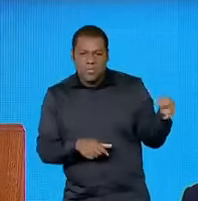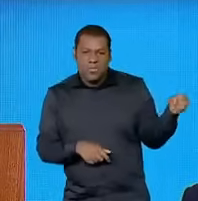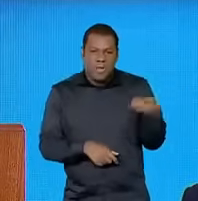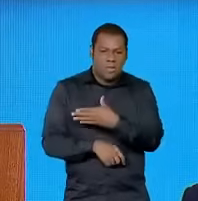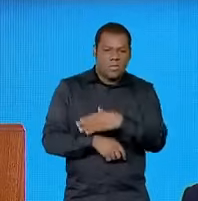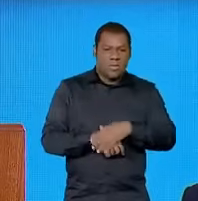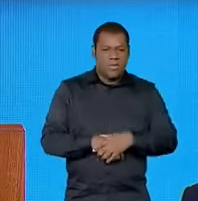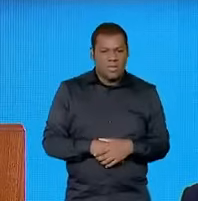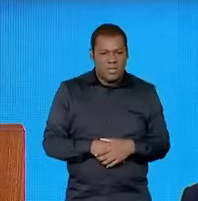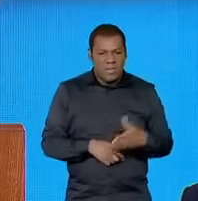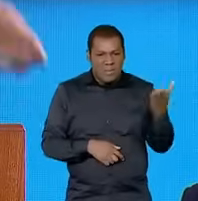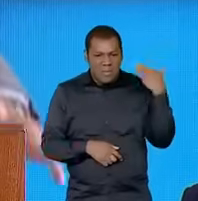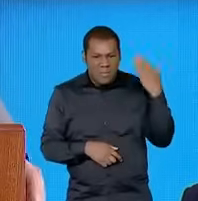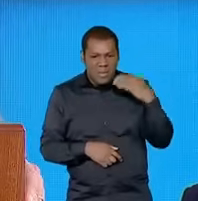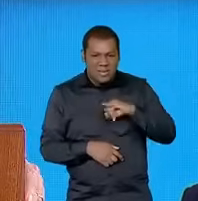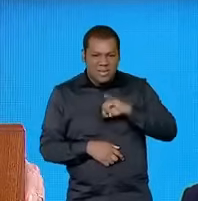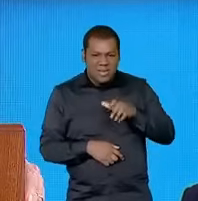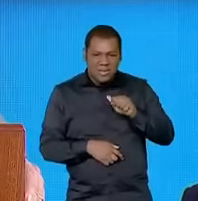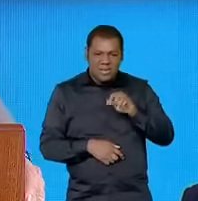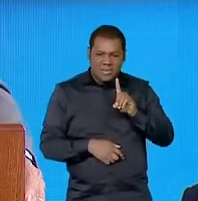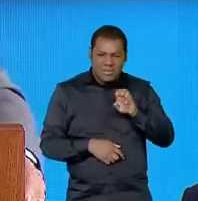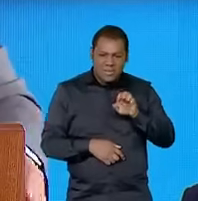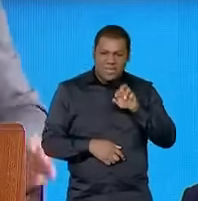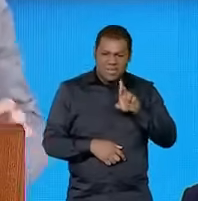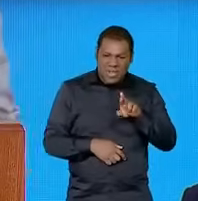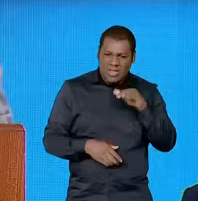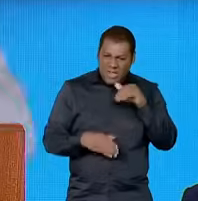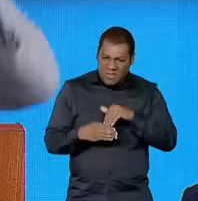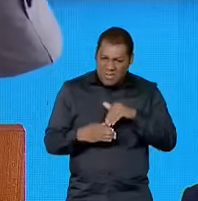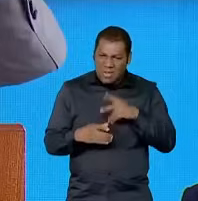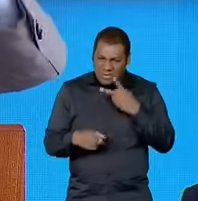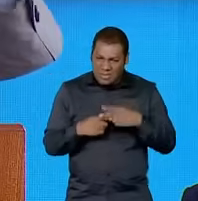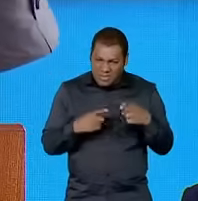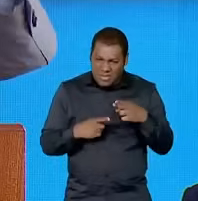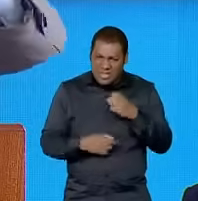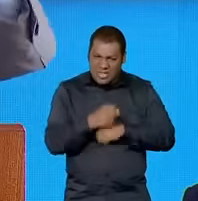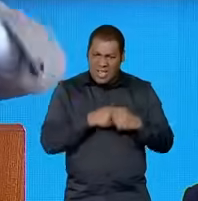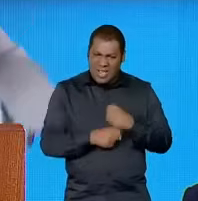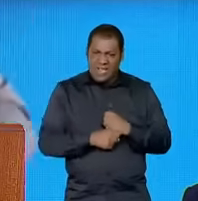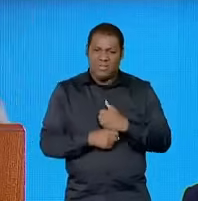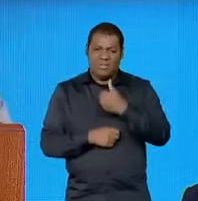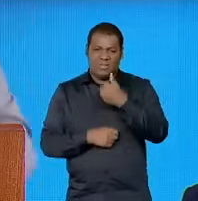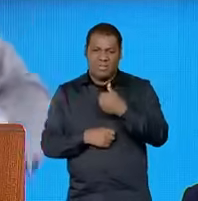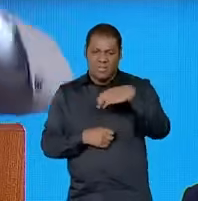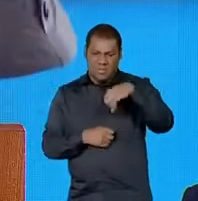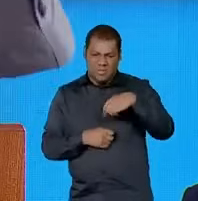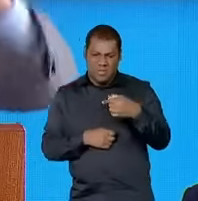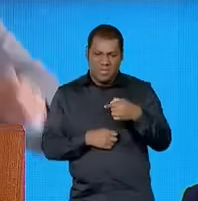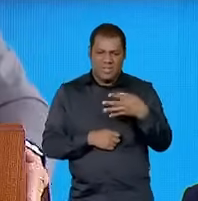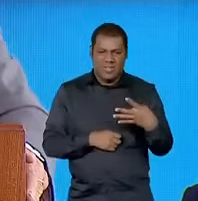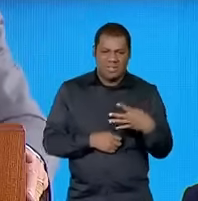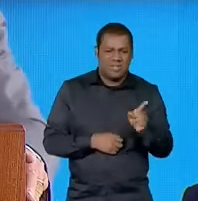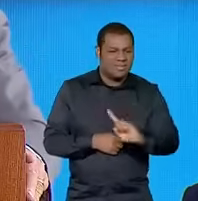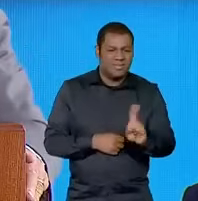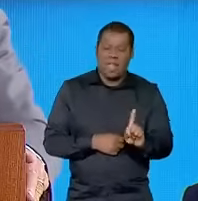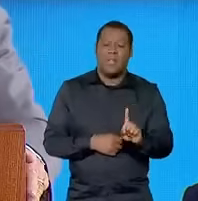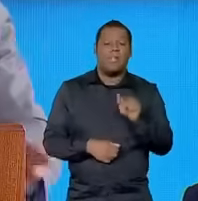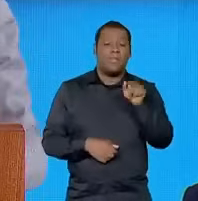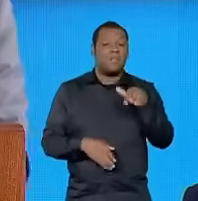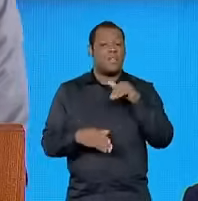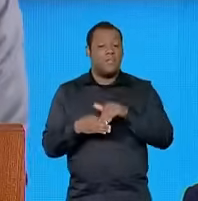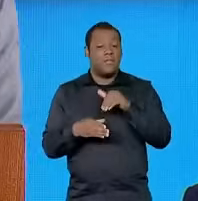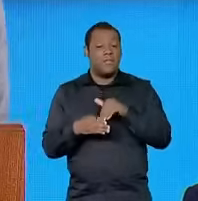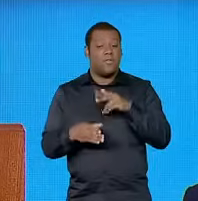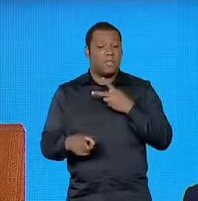Jade foi eleito nessa época, em 74. Mas foi eleito, não, você era deputado em 82, você não foi eleito senador em